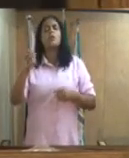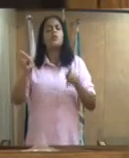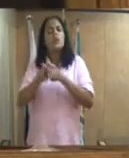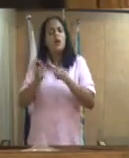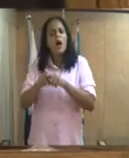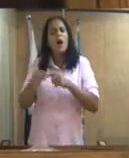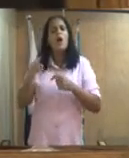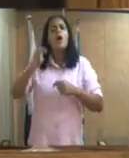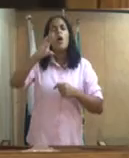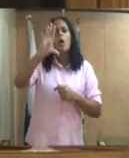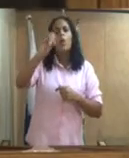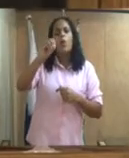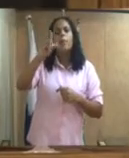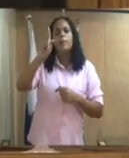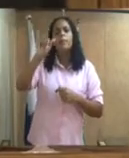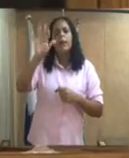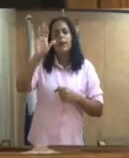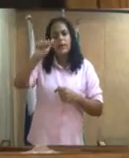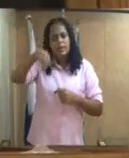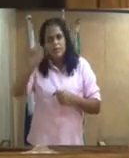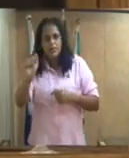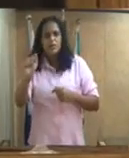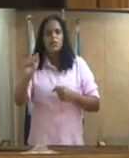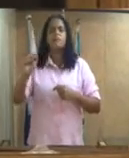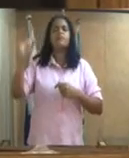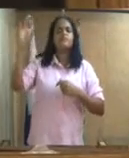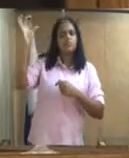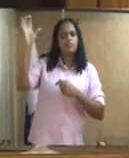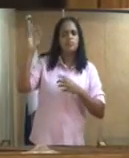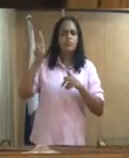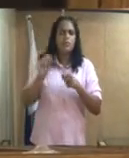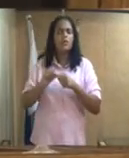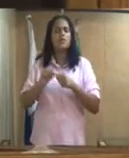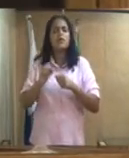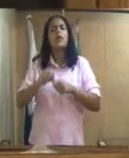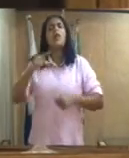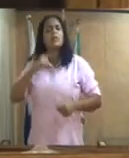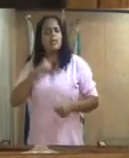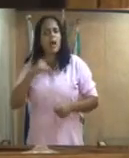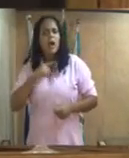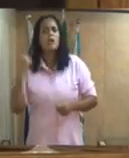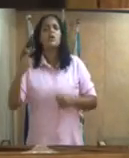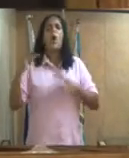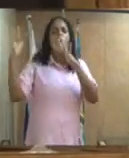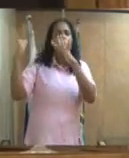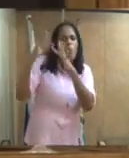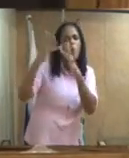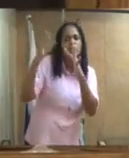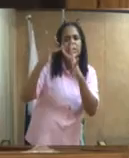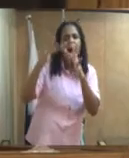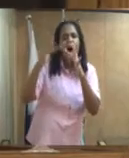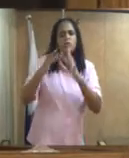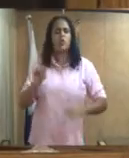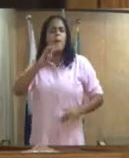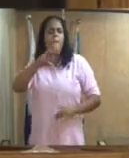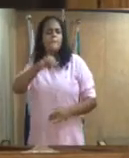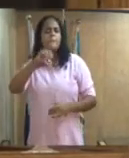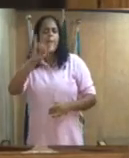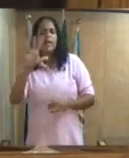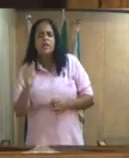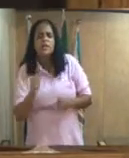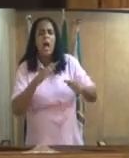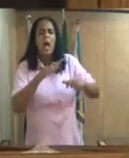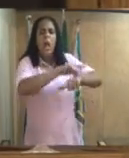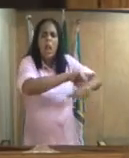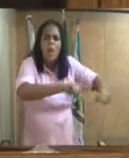Companhia Municipal de Iluminação. Ao invés de termos um contrato milionário de limpeza, de coleta